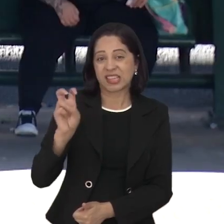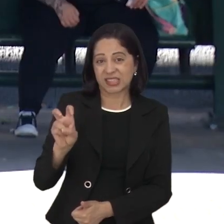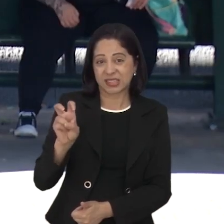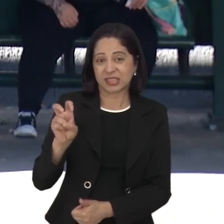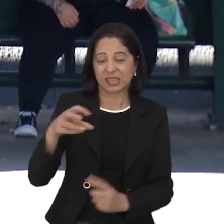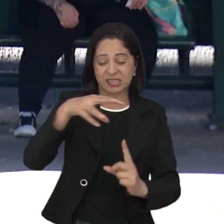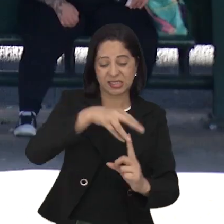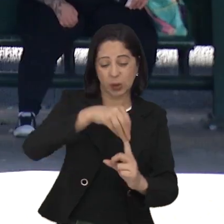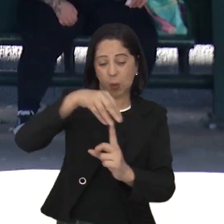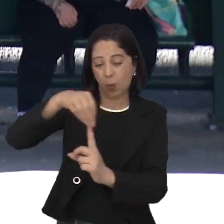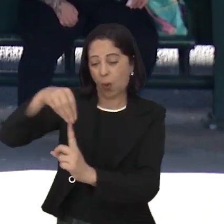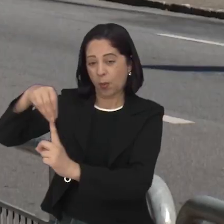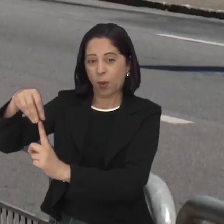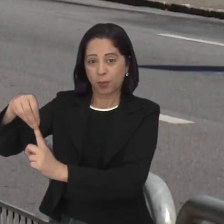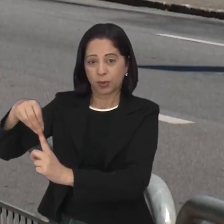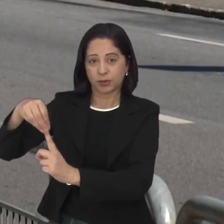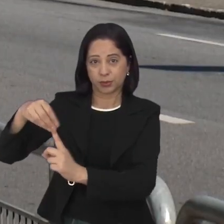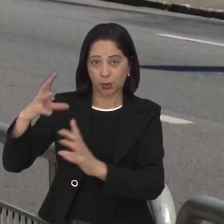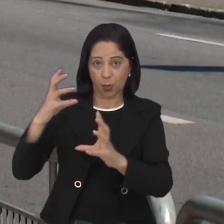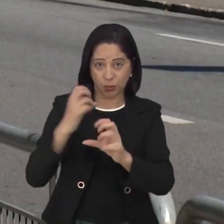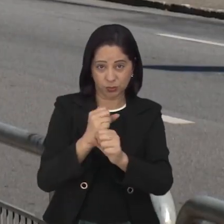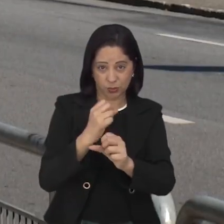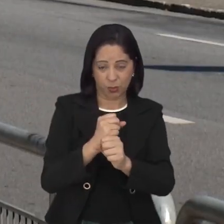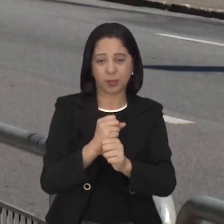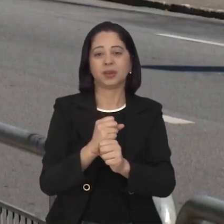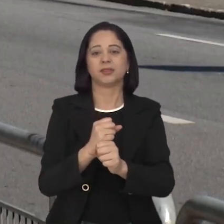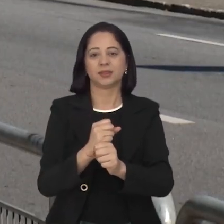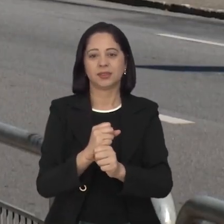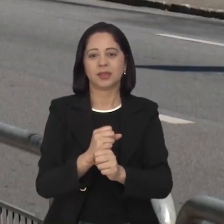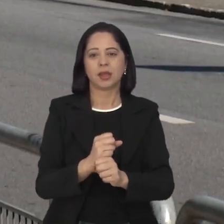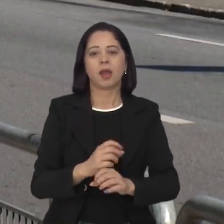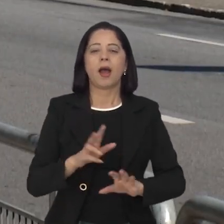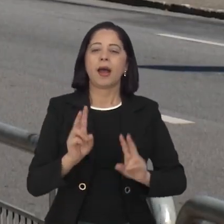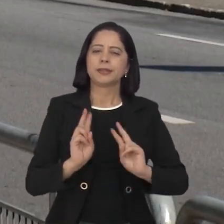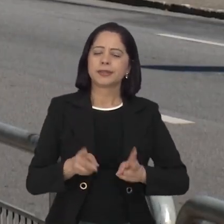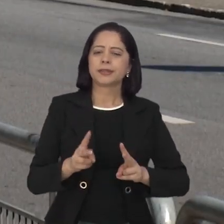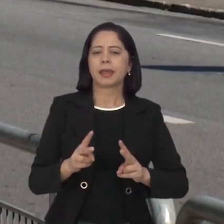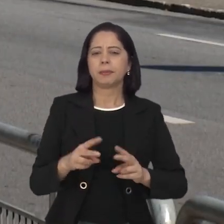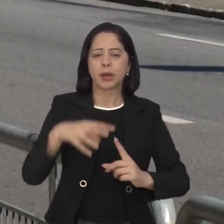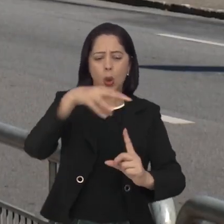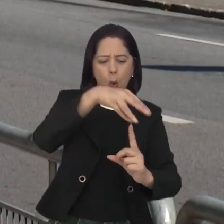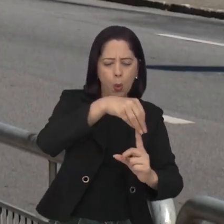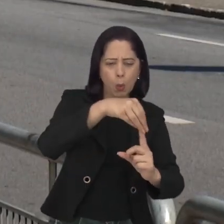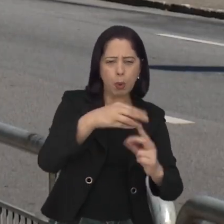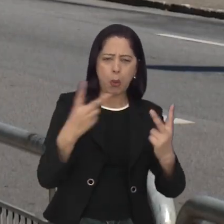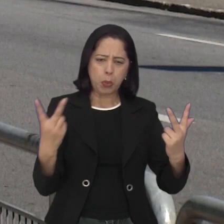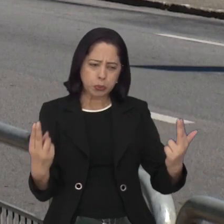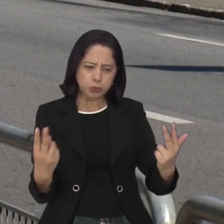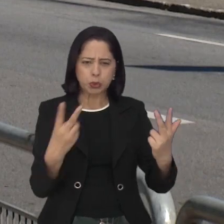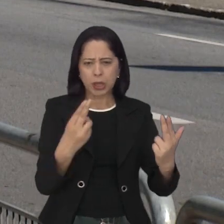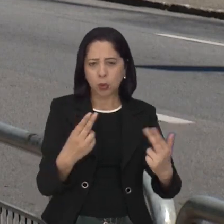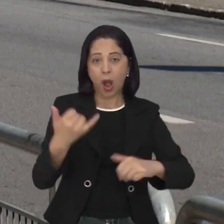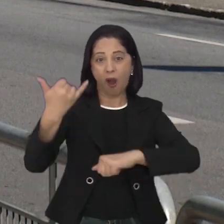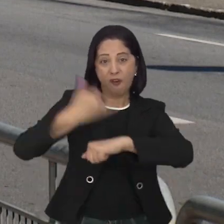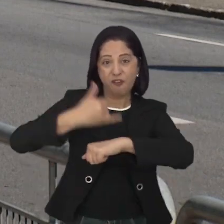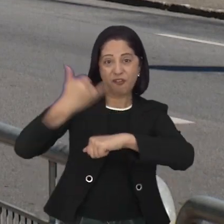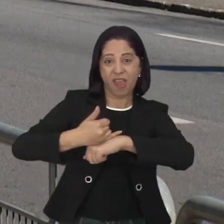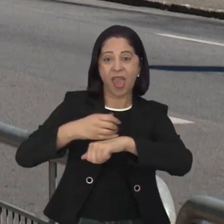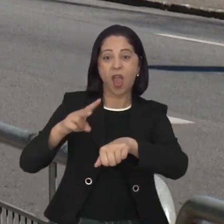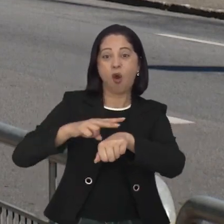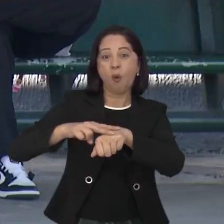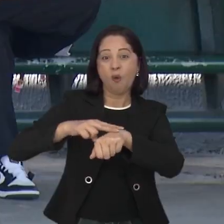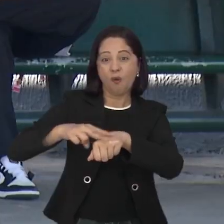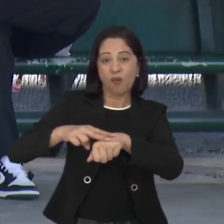2.465 pontos em geral os lugares de espera são padronizados com uma estrutura metálica na cor